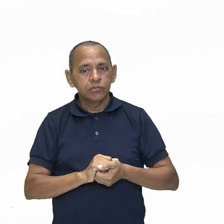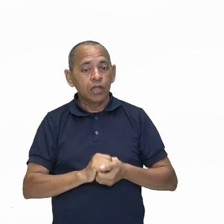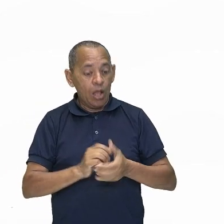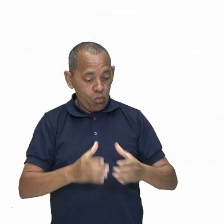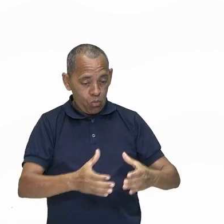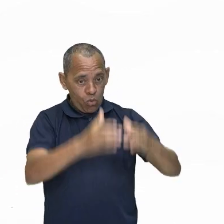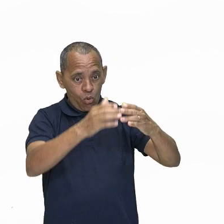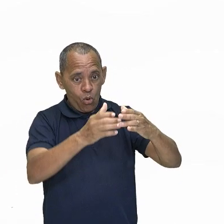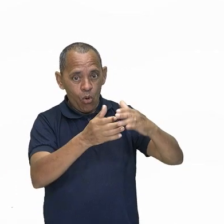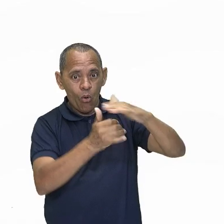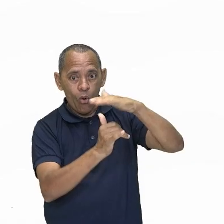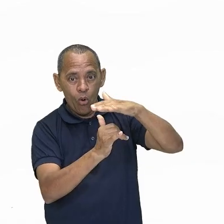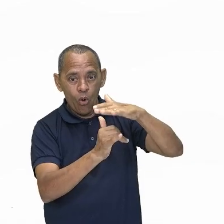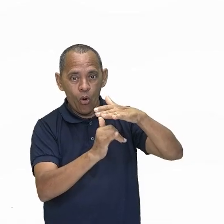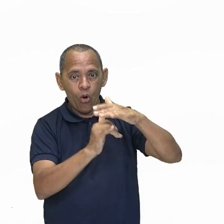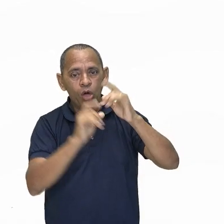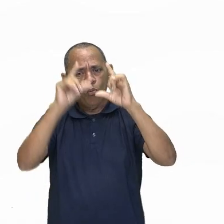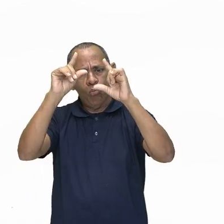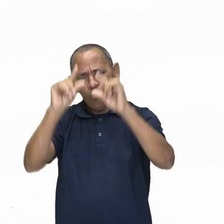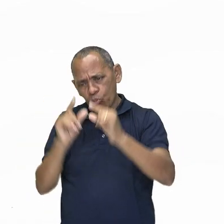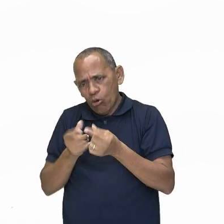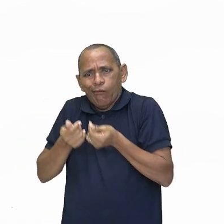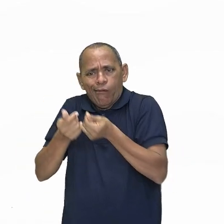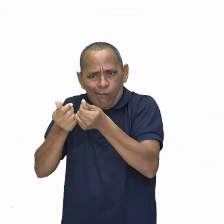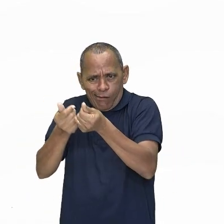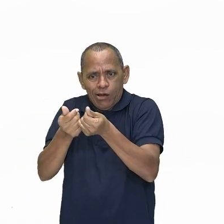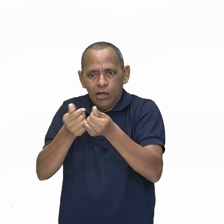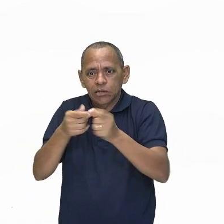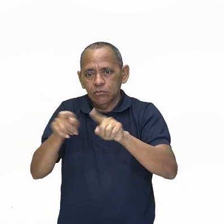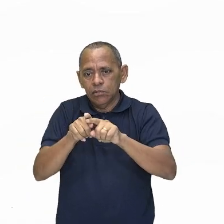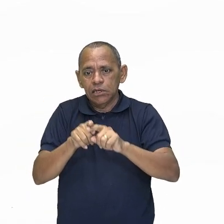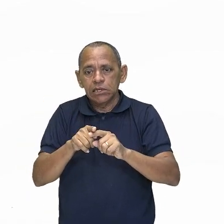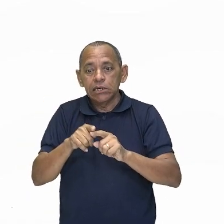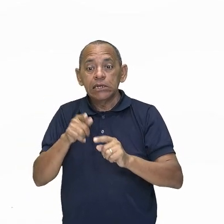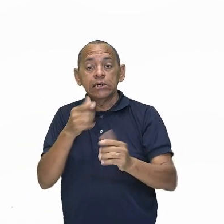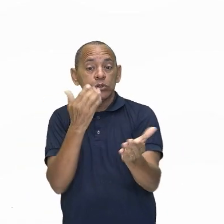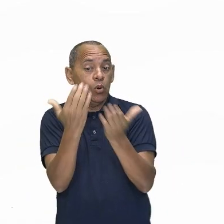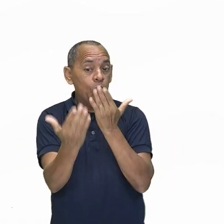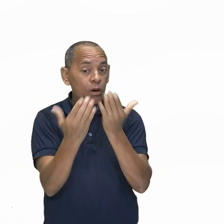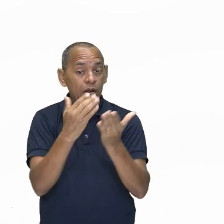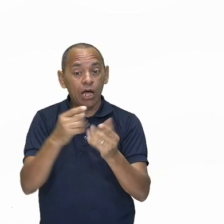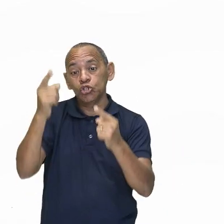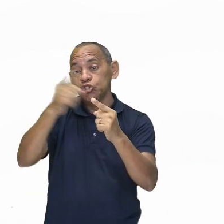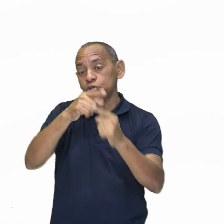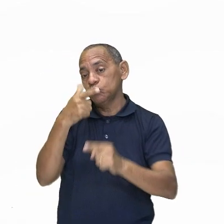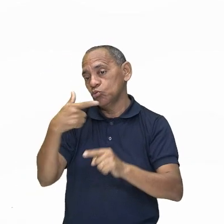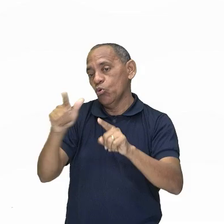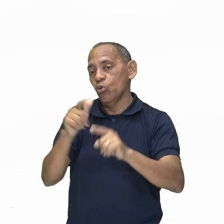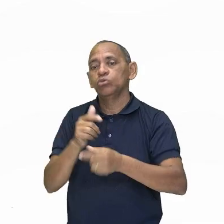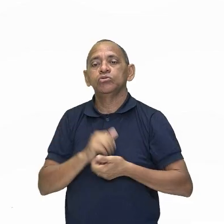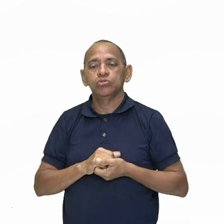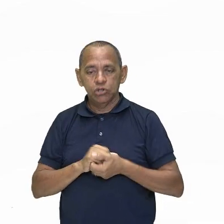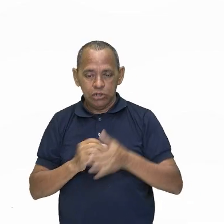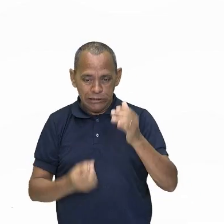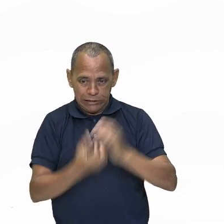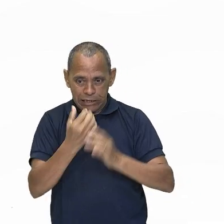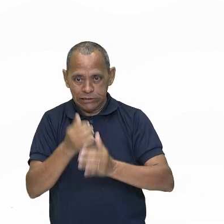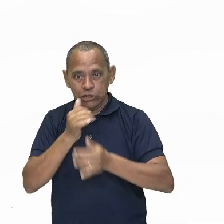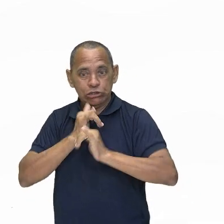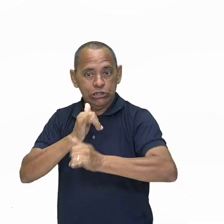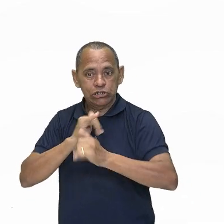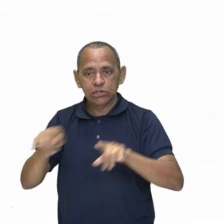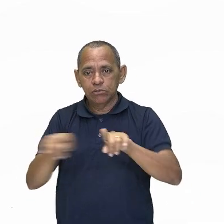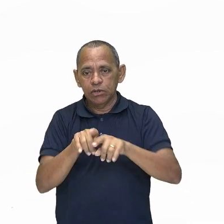custo de operação, quando comparados aí com outras formas de produção de energia elétrica. Mais uma